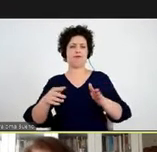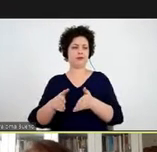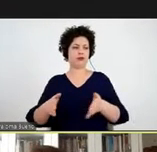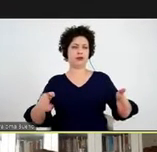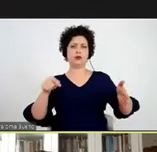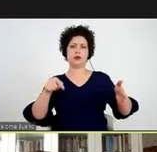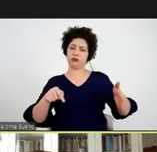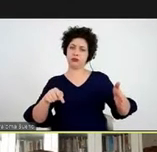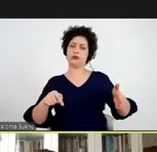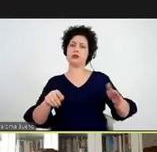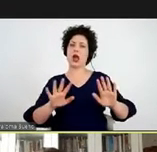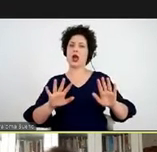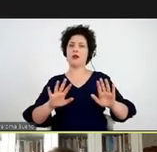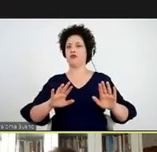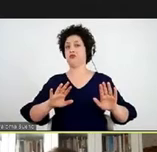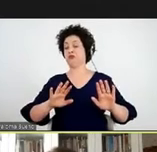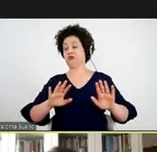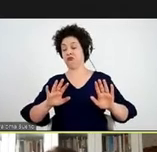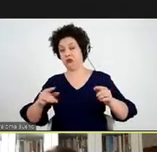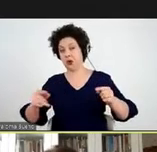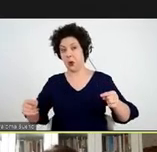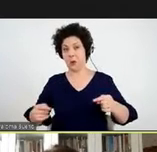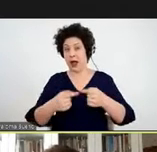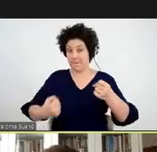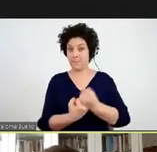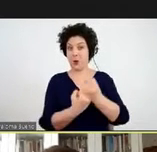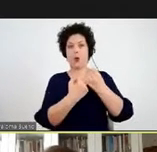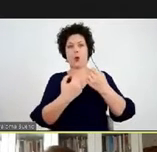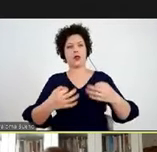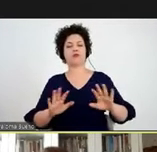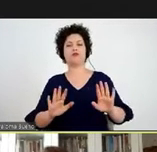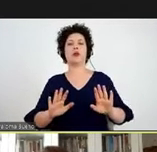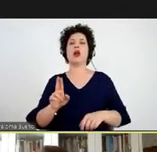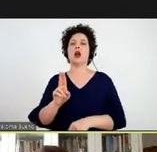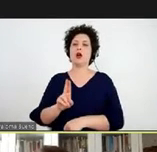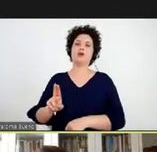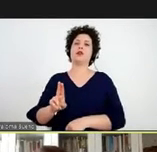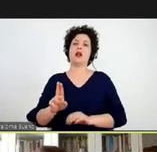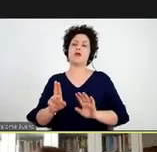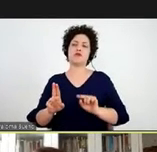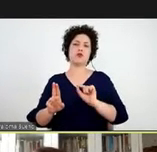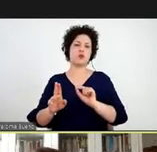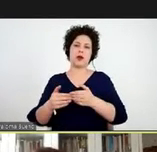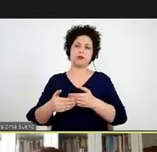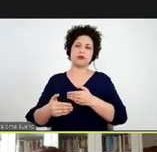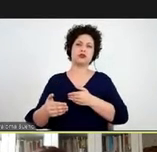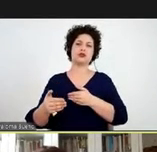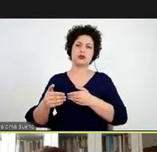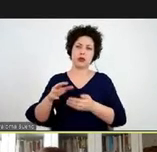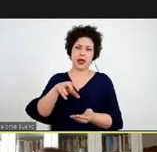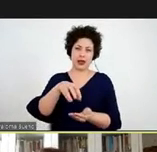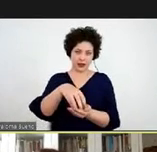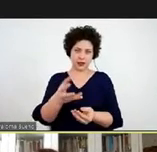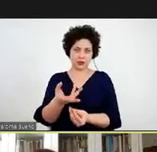o apoio ao projeto do CAR da UFES. A universidade, então, a partir do Centro de